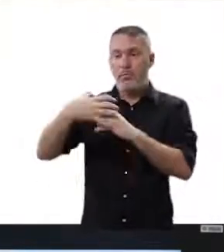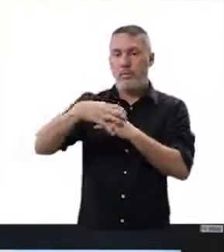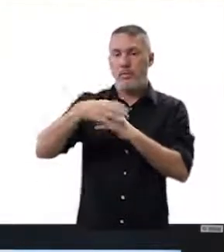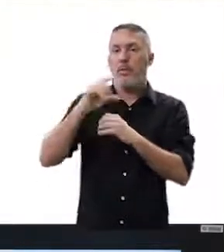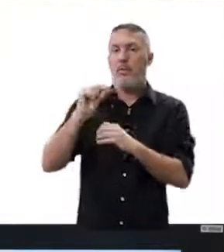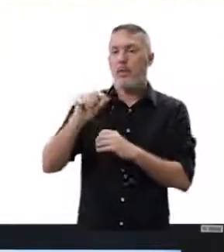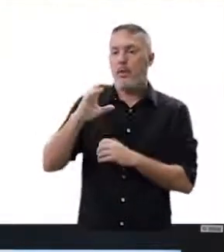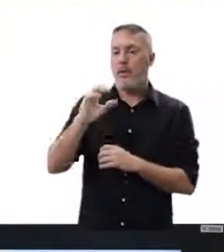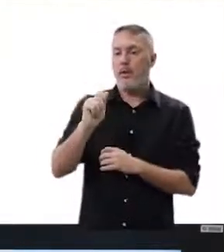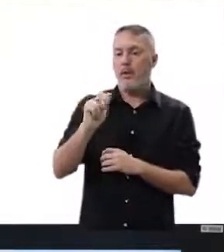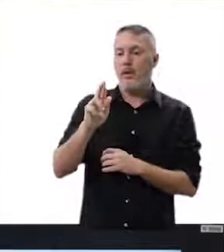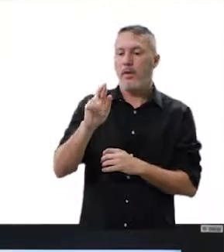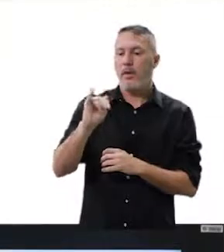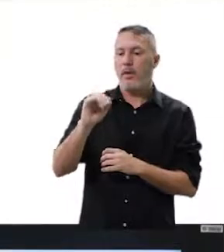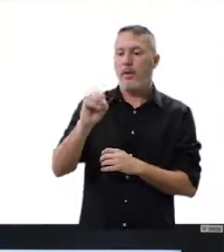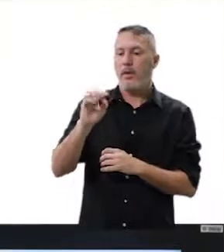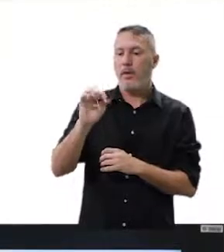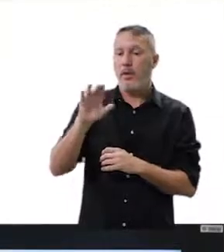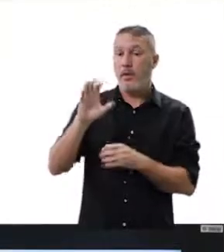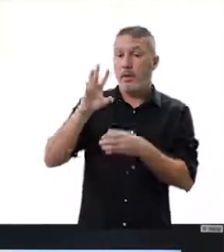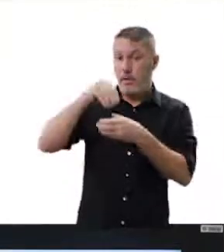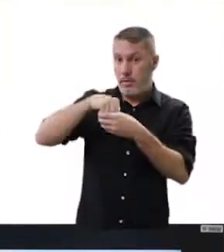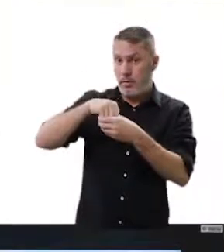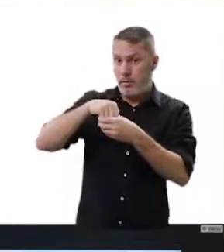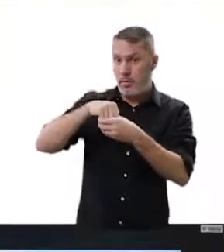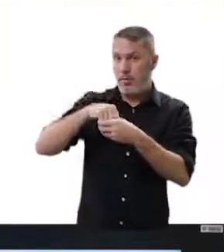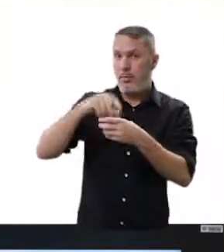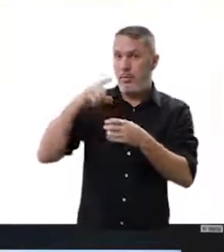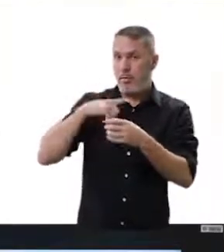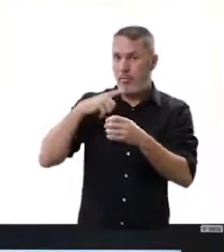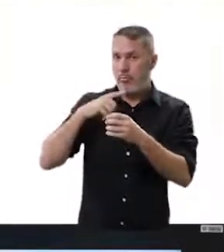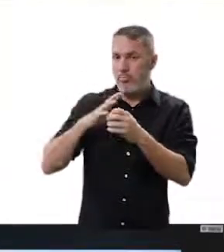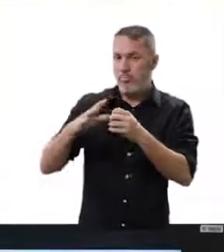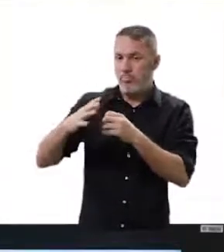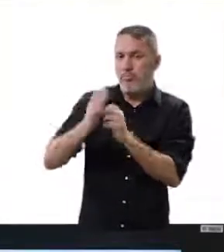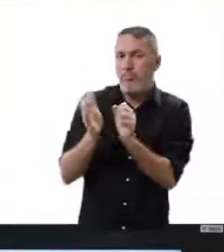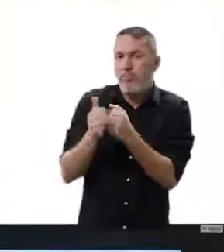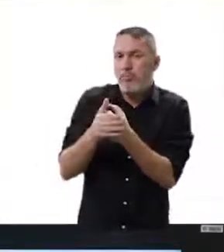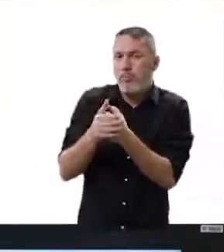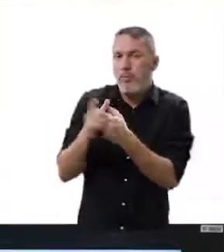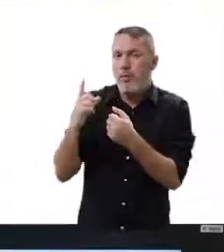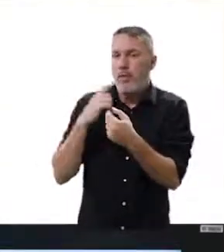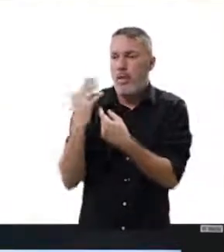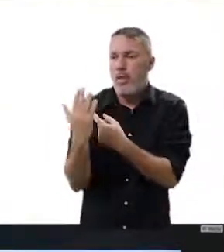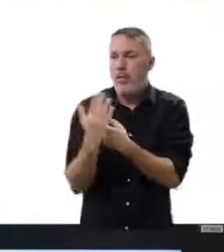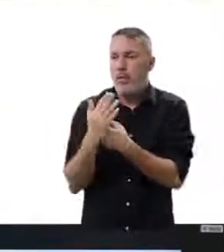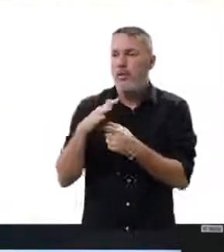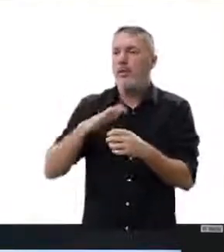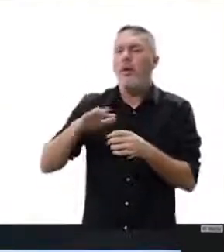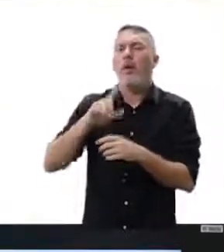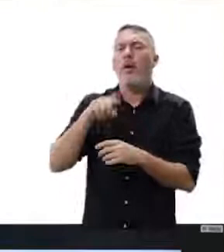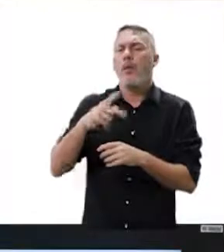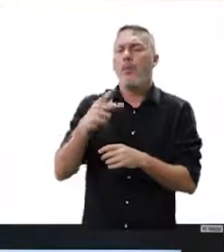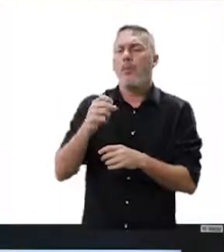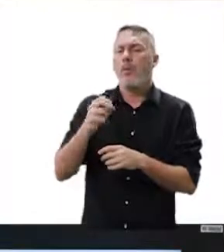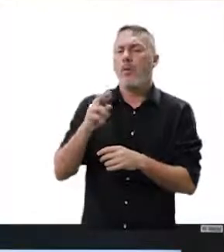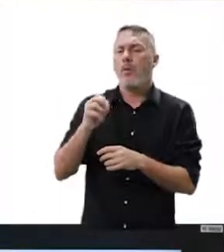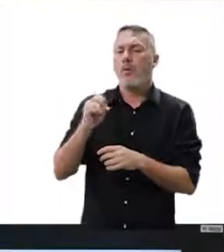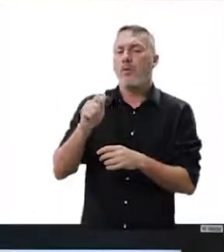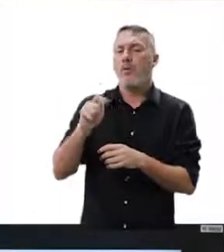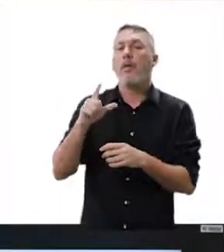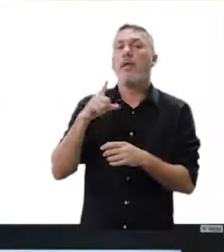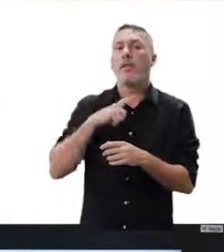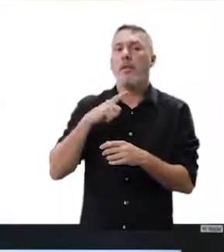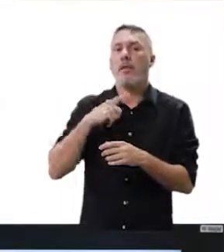carioteca revestindo externamente, que é uma membrana nuclear, e essa carioteca ela é porosa, porque através